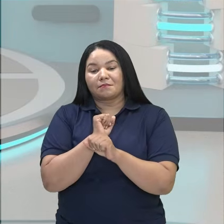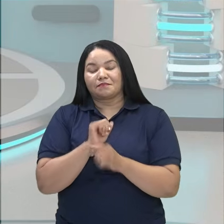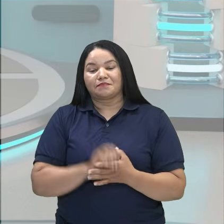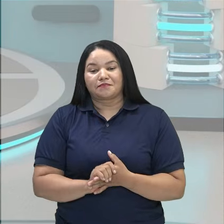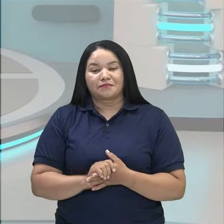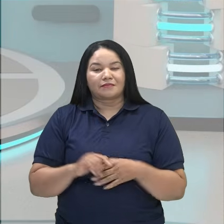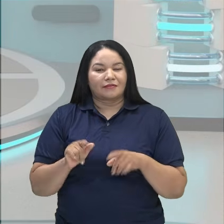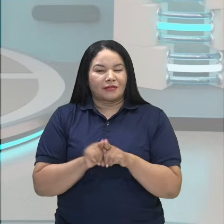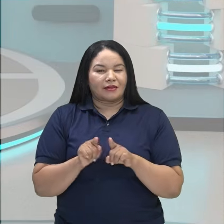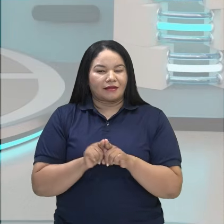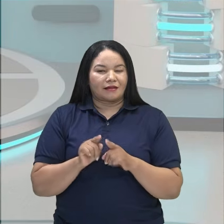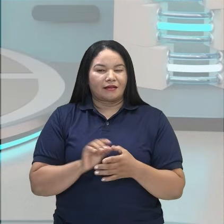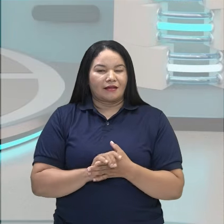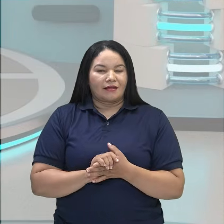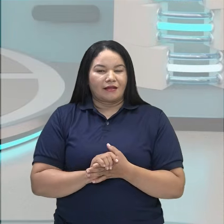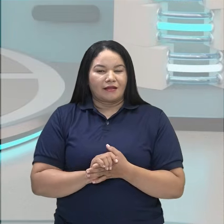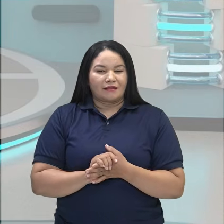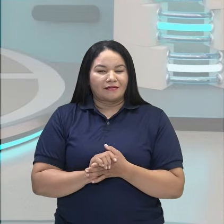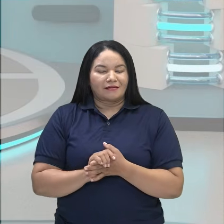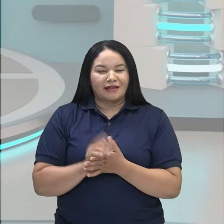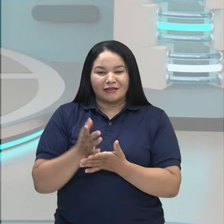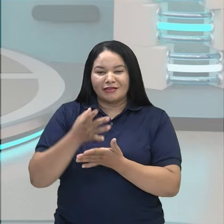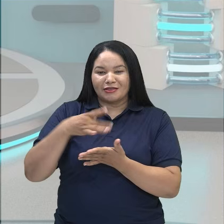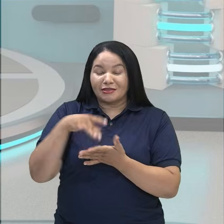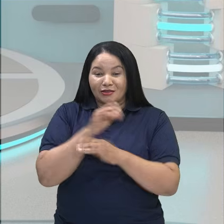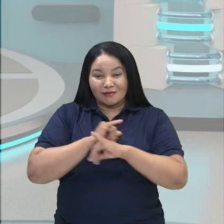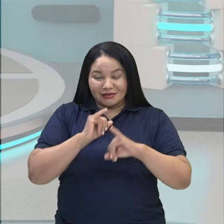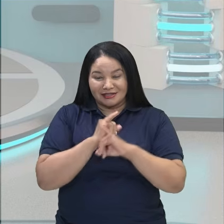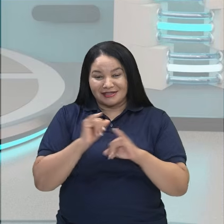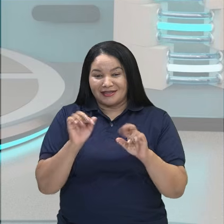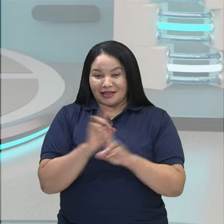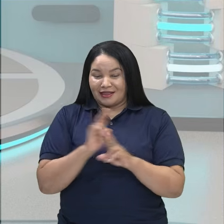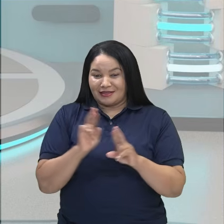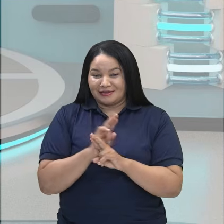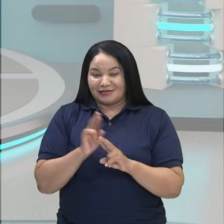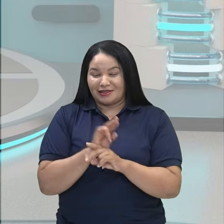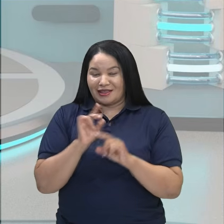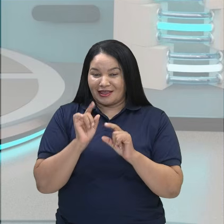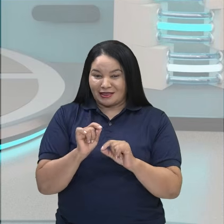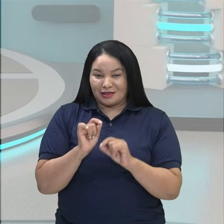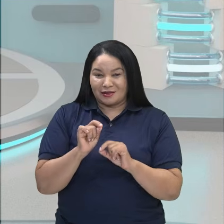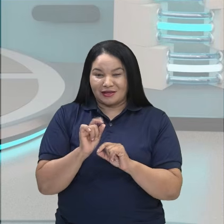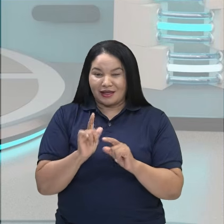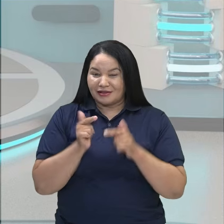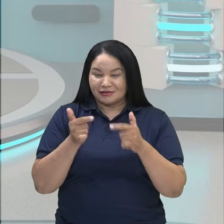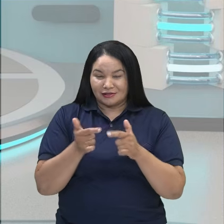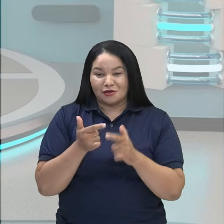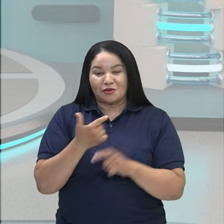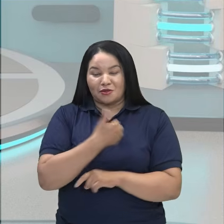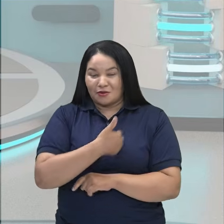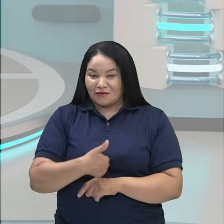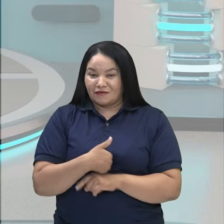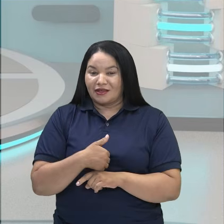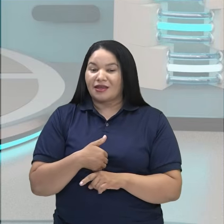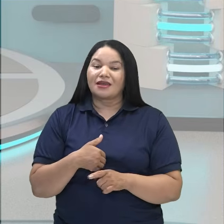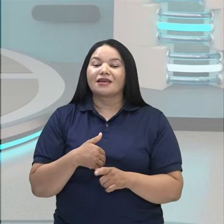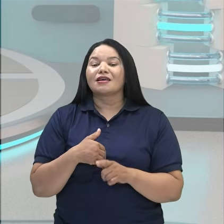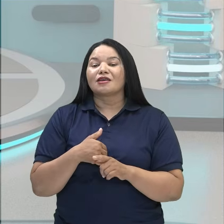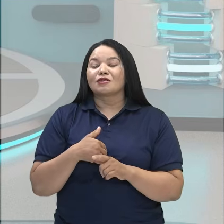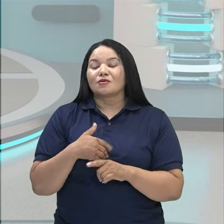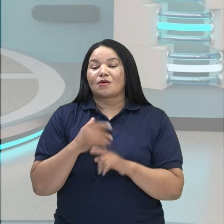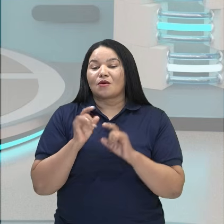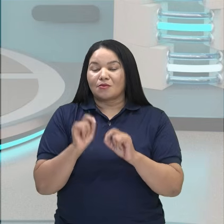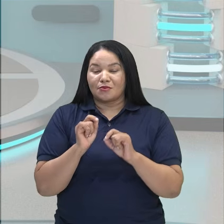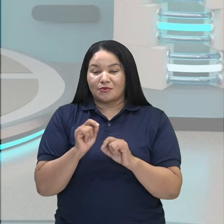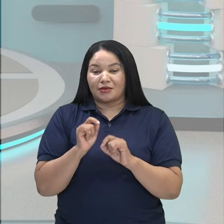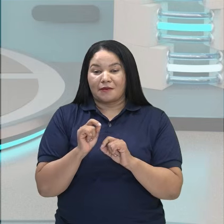Tá aí, né, que tem aí uma notícia relacionada à questão, né, de ações governamentais, a questão,